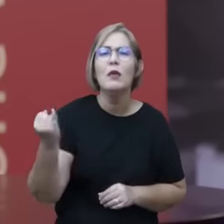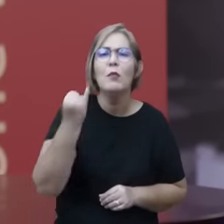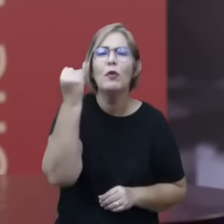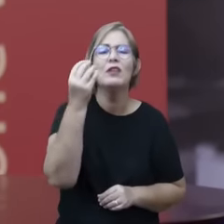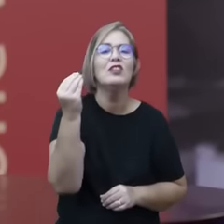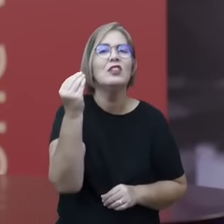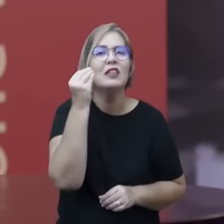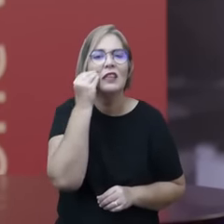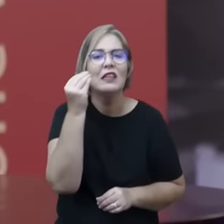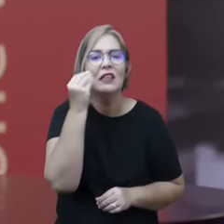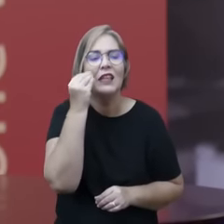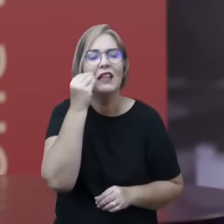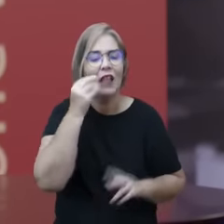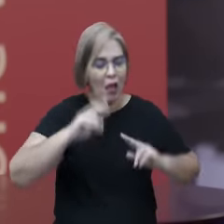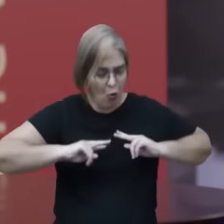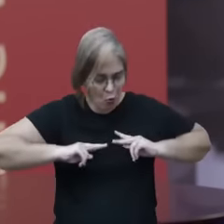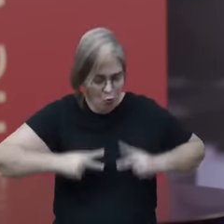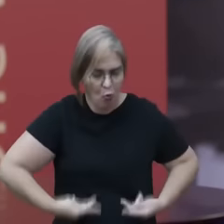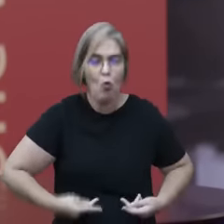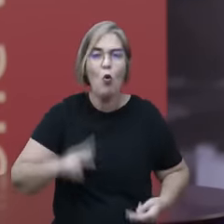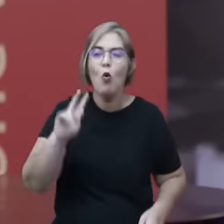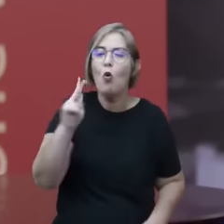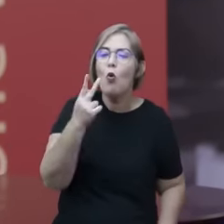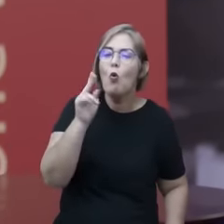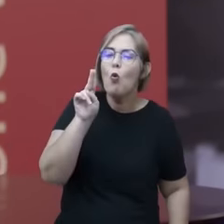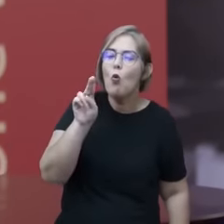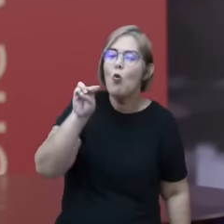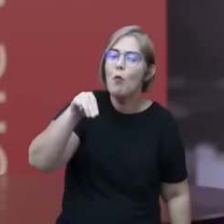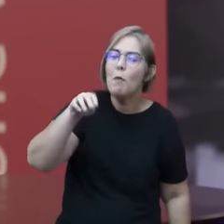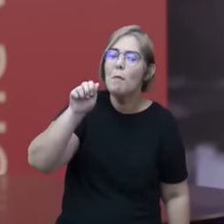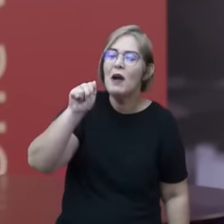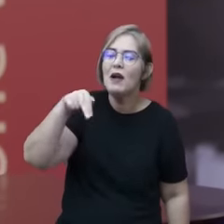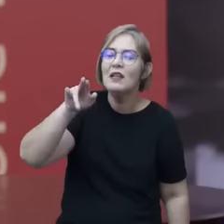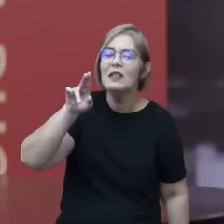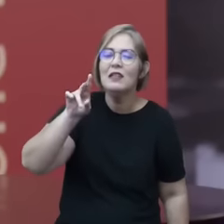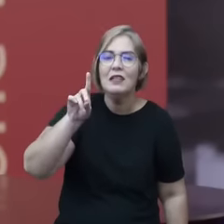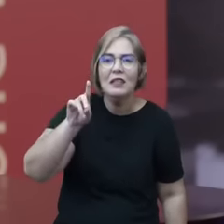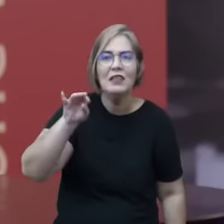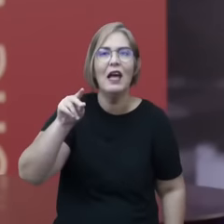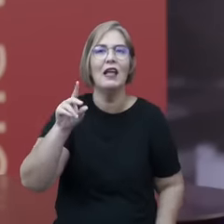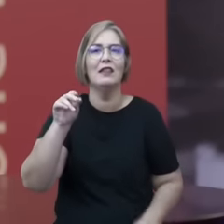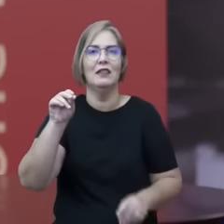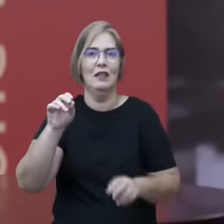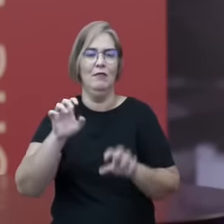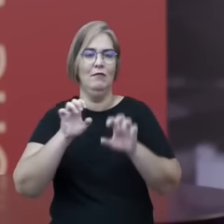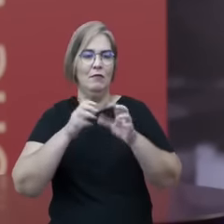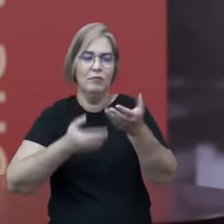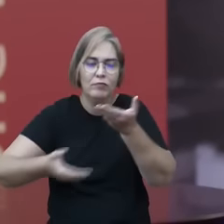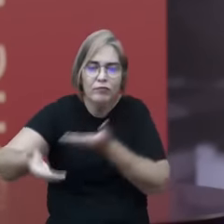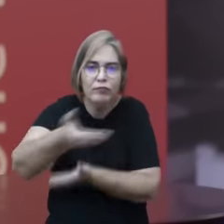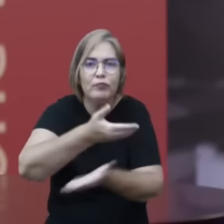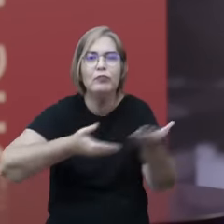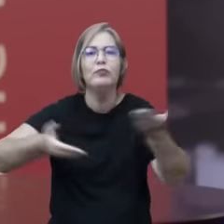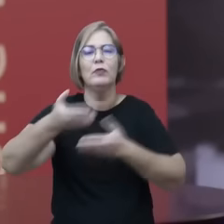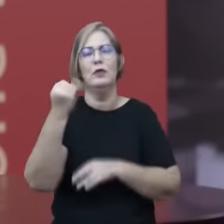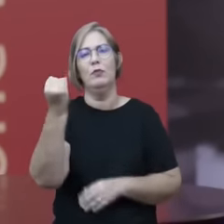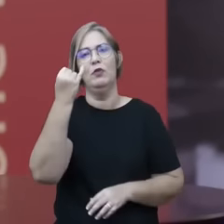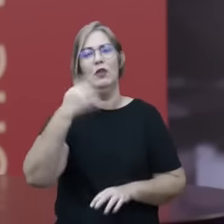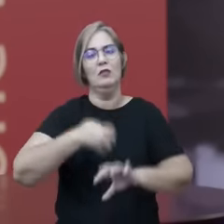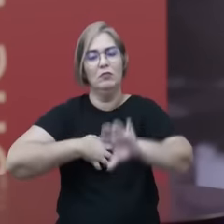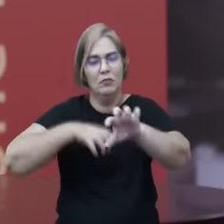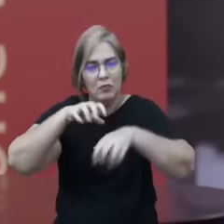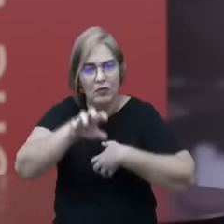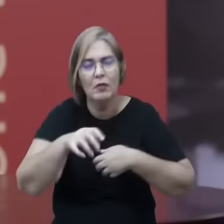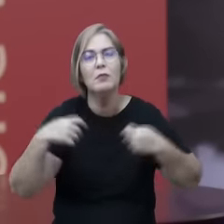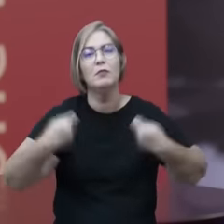de reconhecimento da humanidade para que nós cheguemos a talvez, né, repensar isso que a gente tá chamando de um humanismo do reconhecimento ou